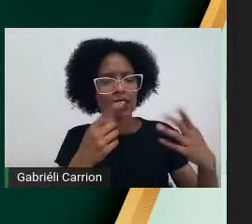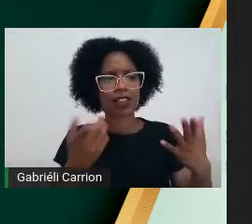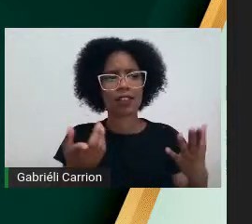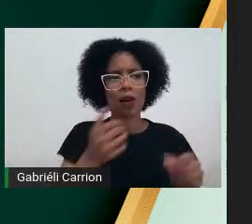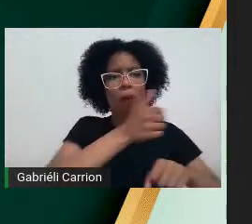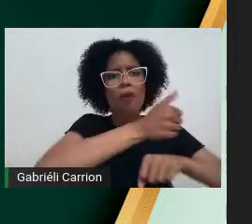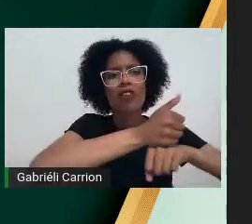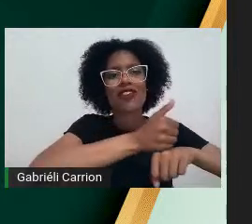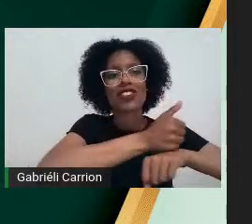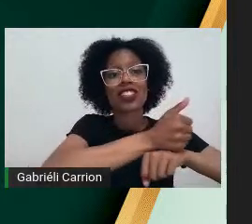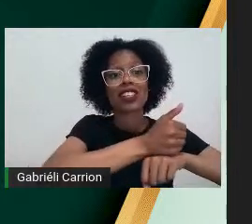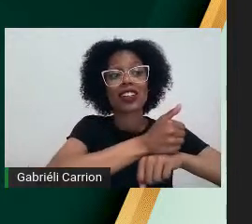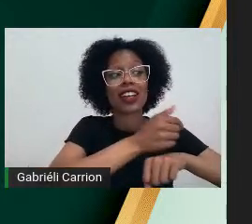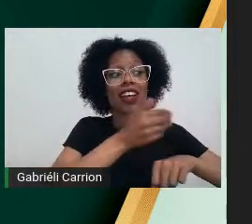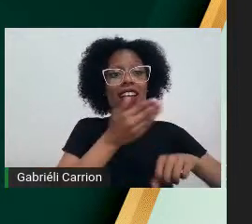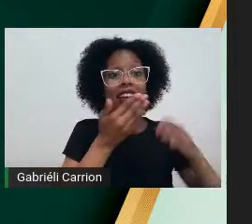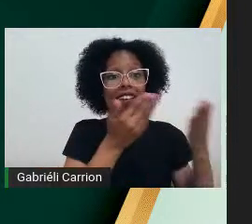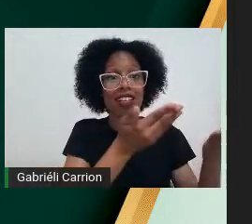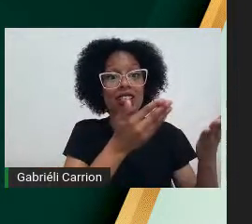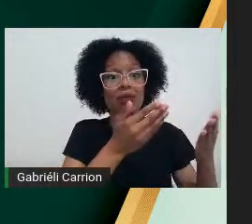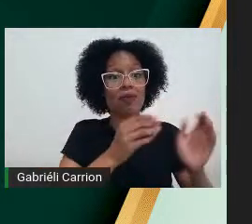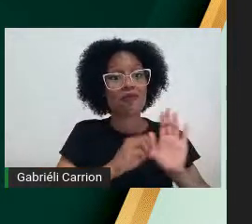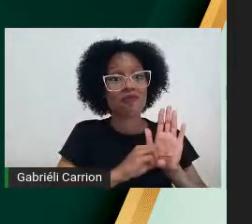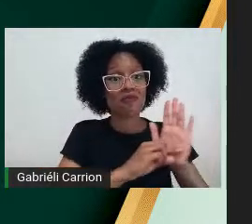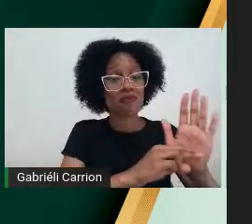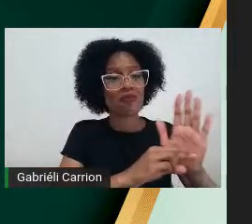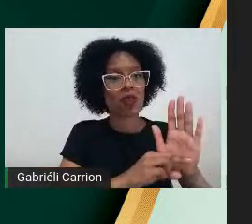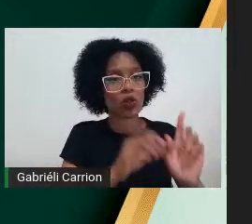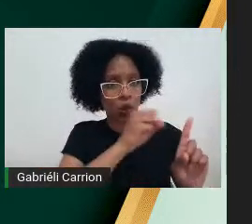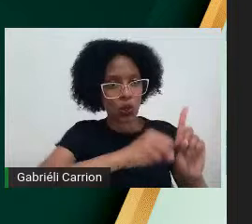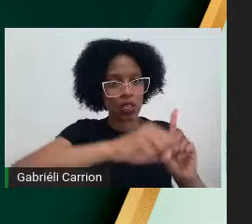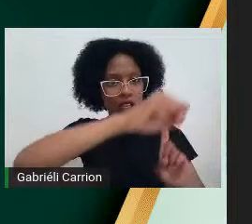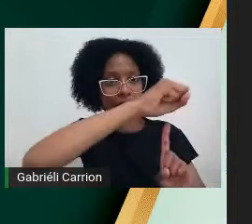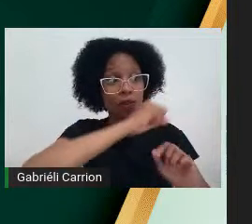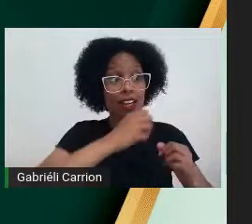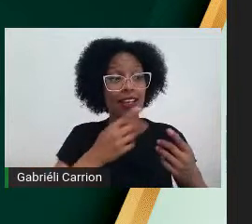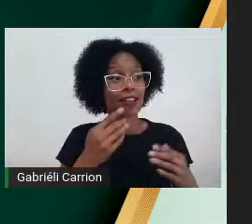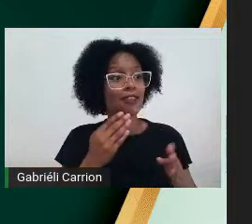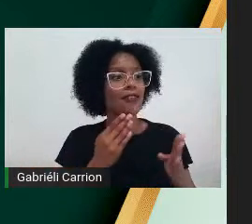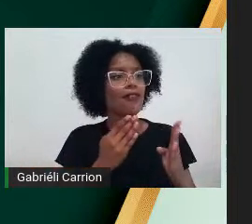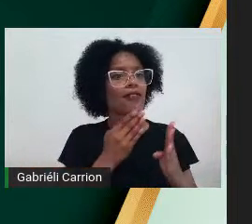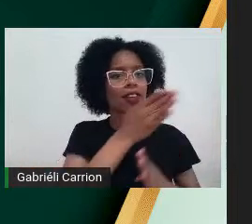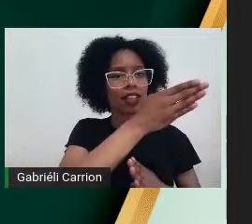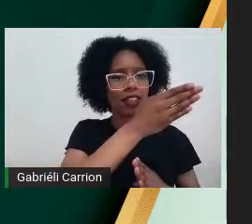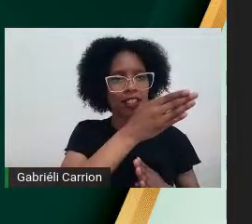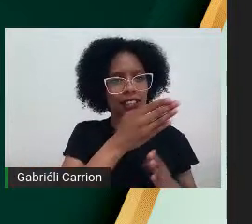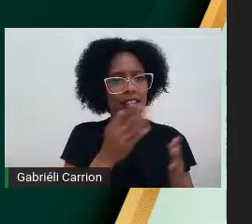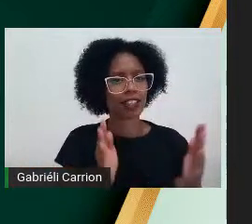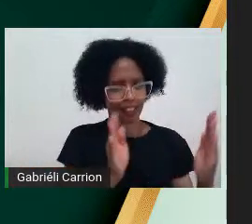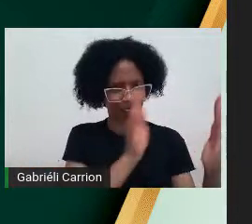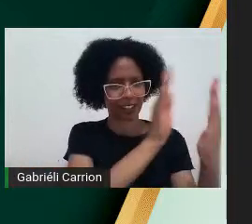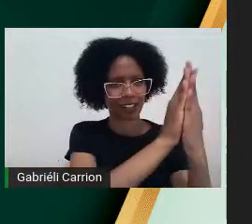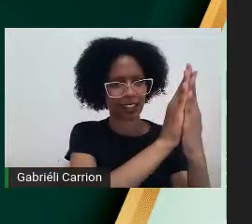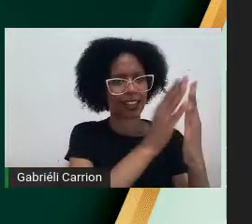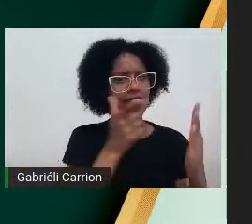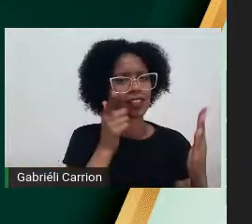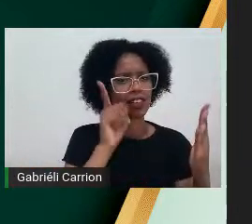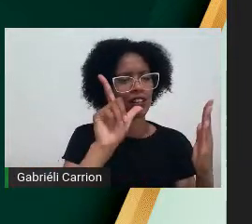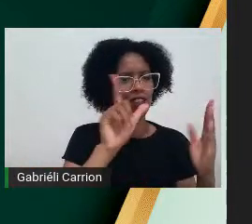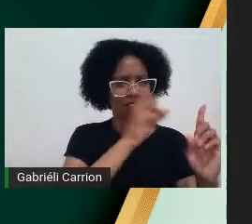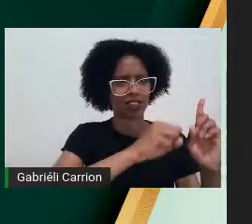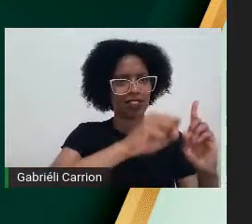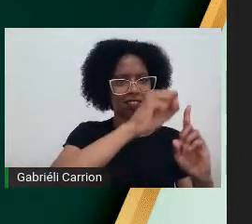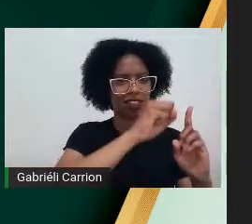com competência técnica, científica e social para o enfrentamento dos desafios e impasses postos pela